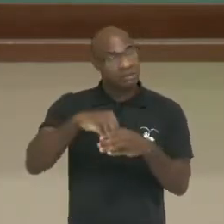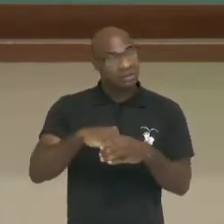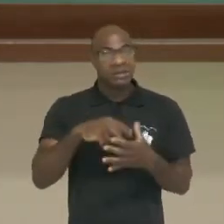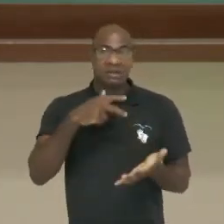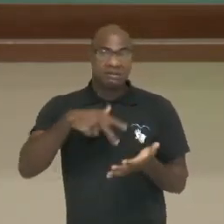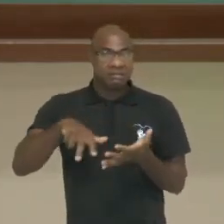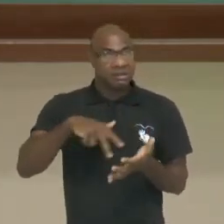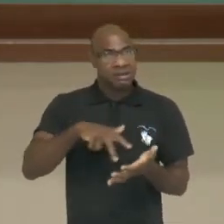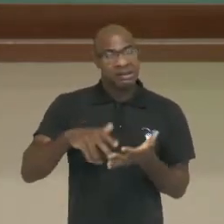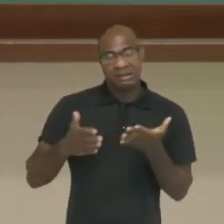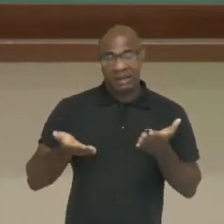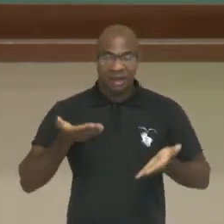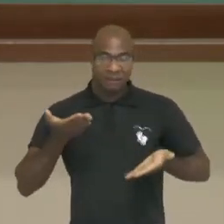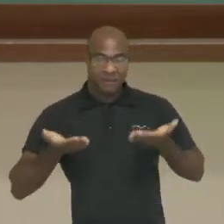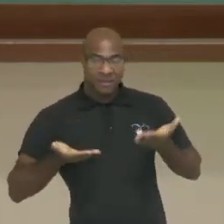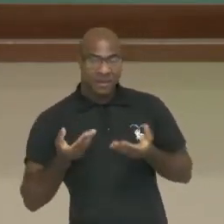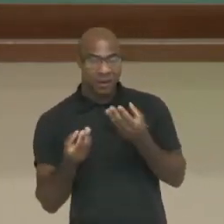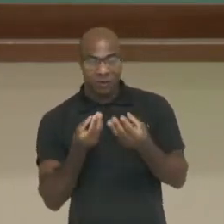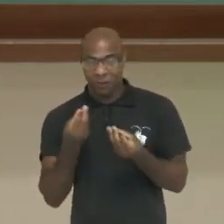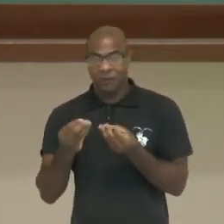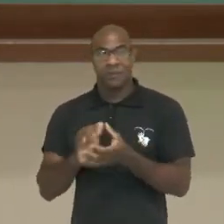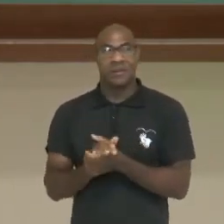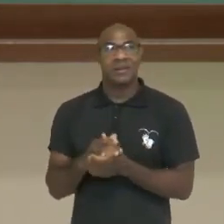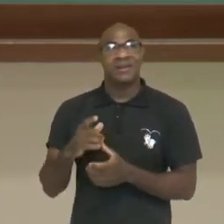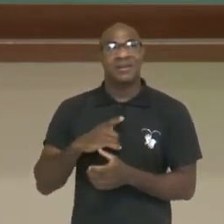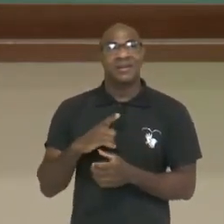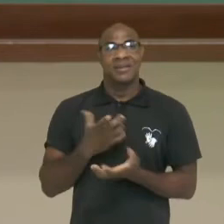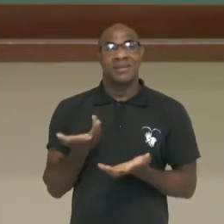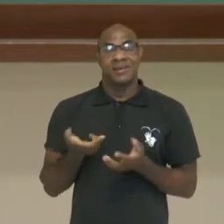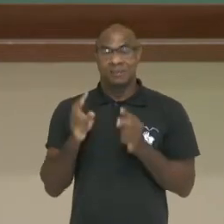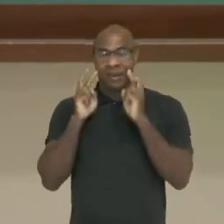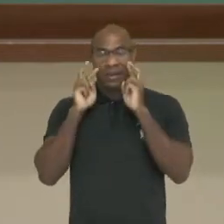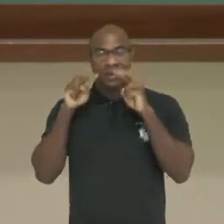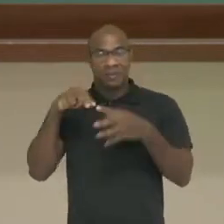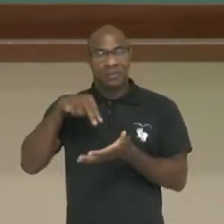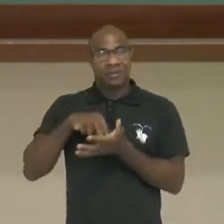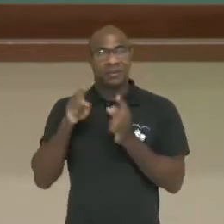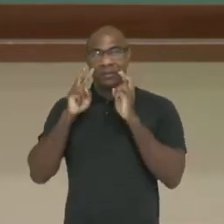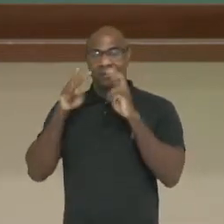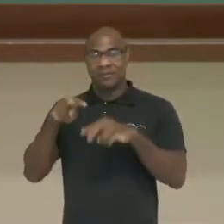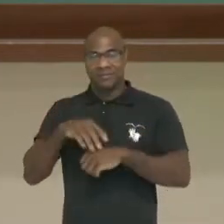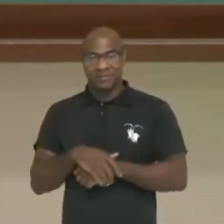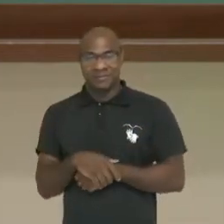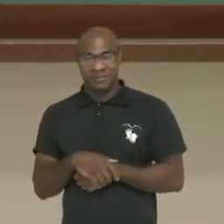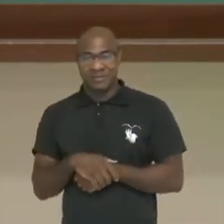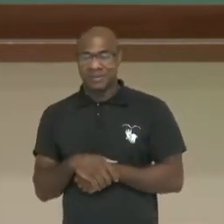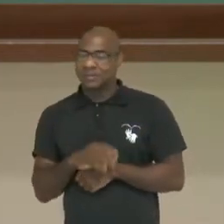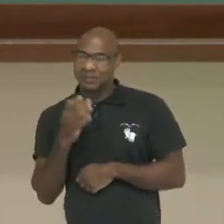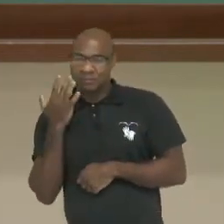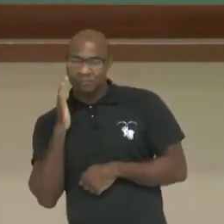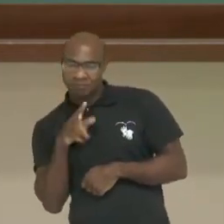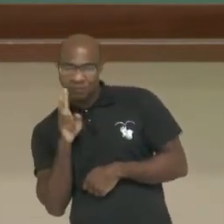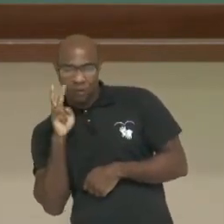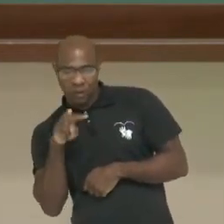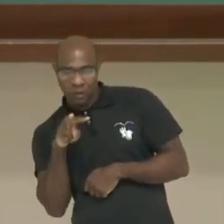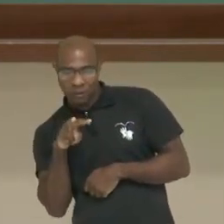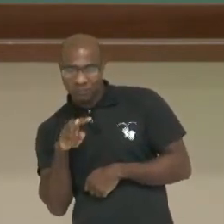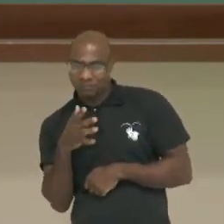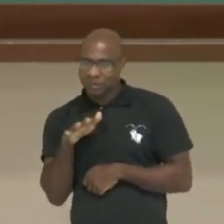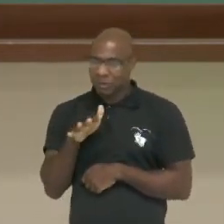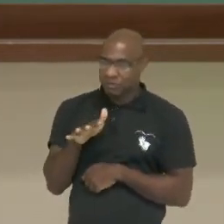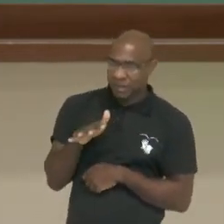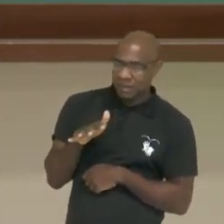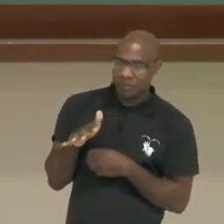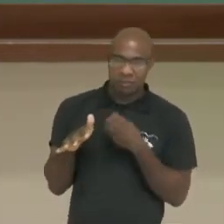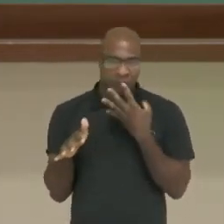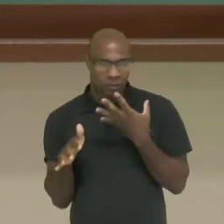gente observar. E é muito distinto para quem está vendo. Eu posso amar, como posso achar que foi mais ou menos,